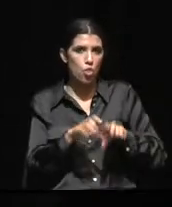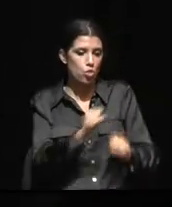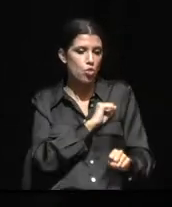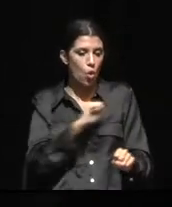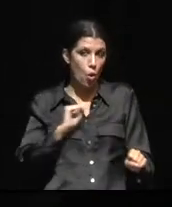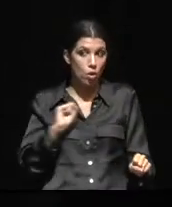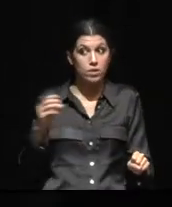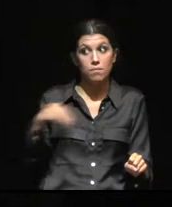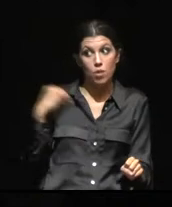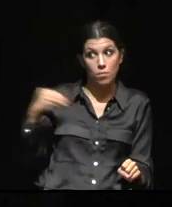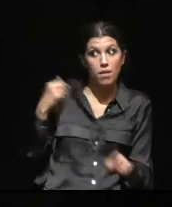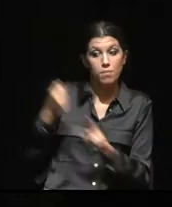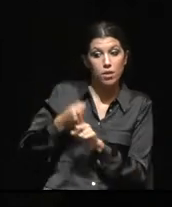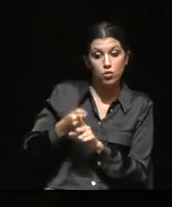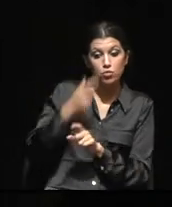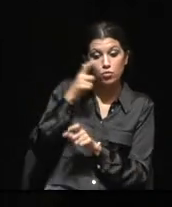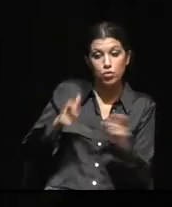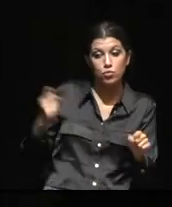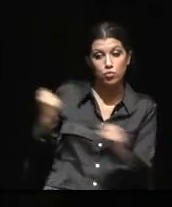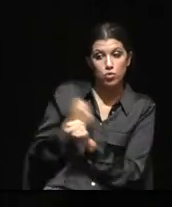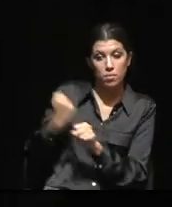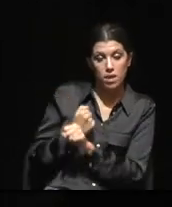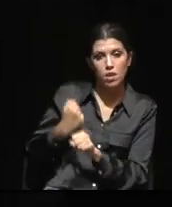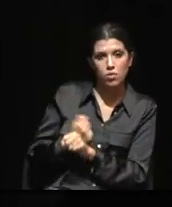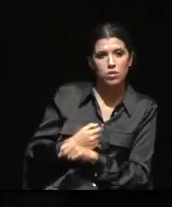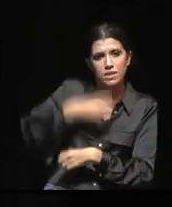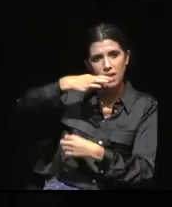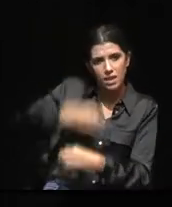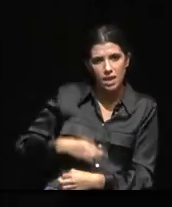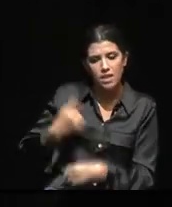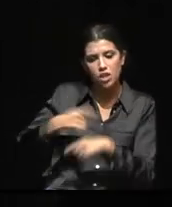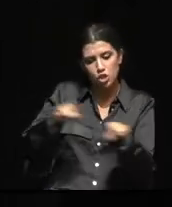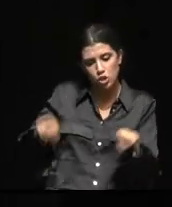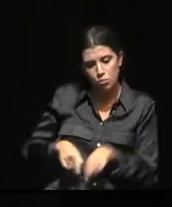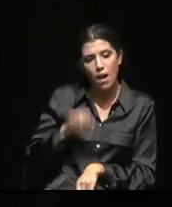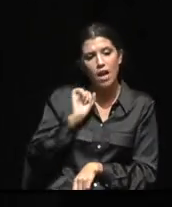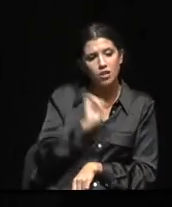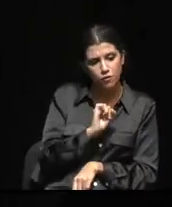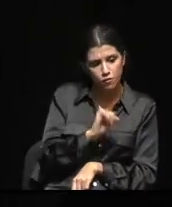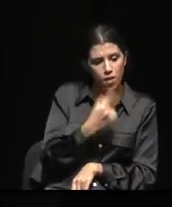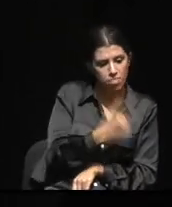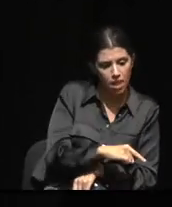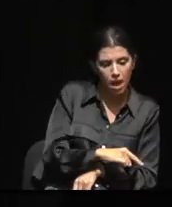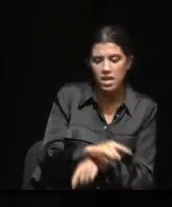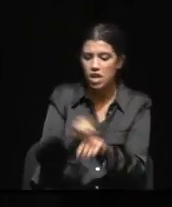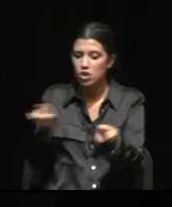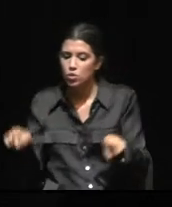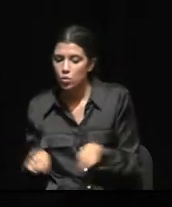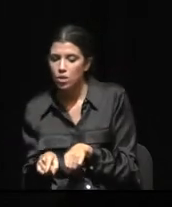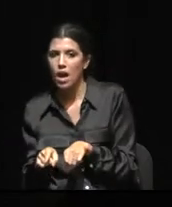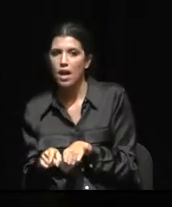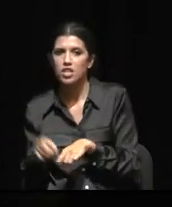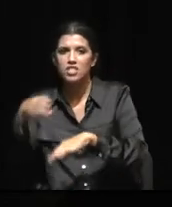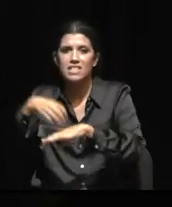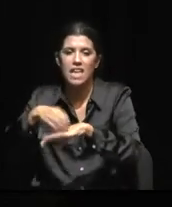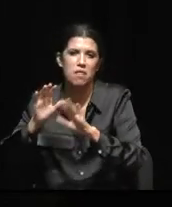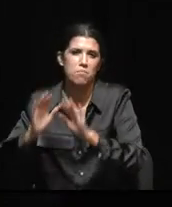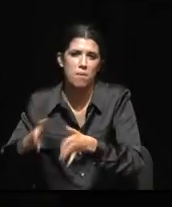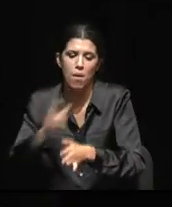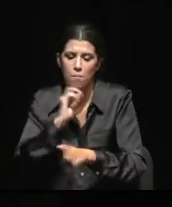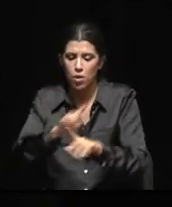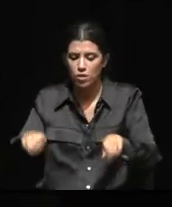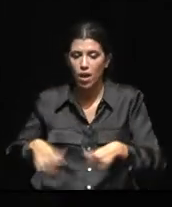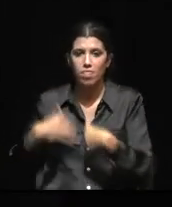se diz preocupado pela luta dos trabalhadores certamente terá espaços próprios e não precisa destes locais que podem ser